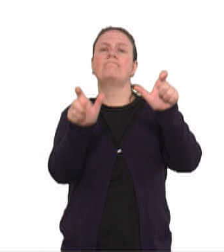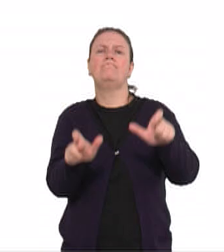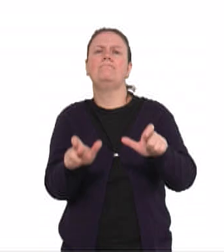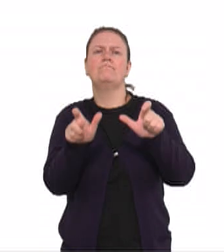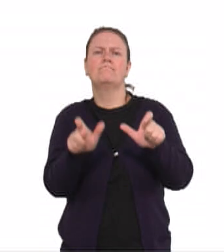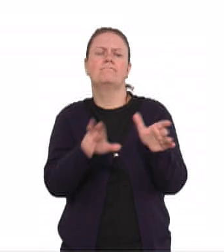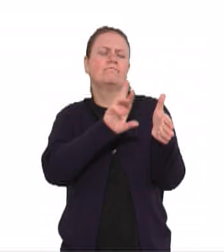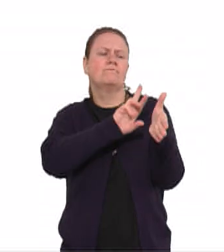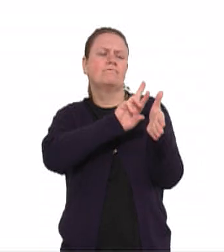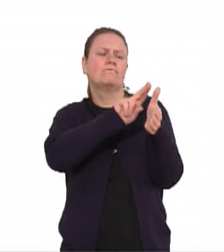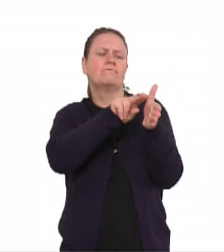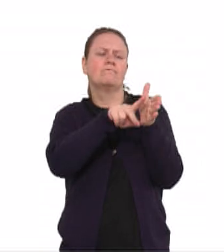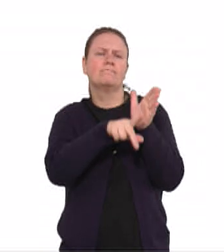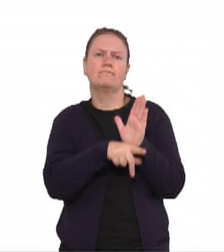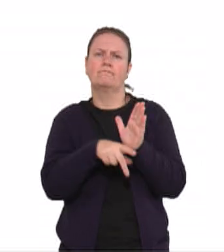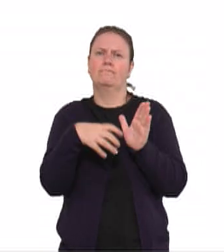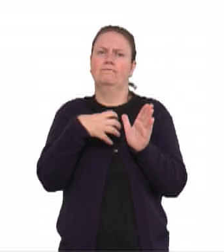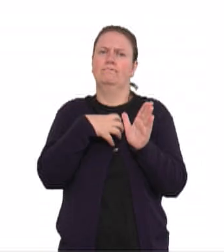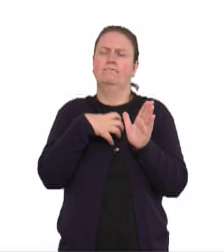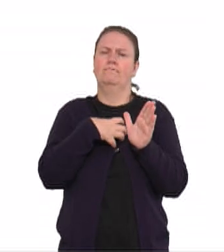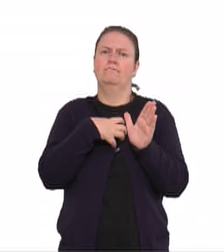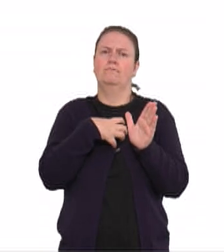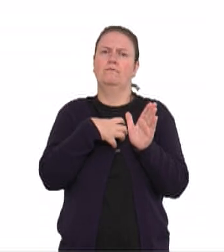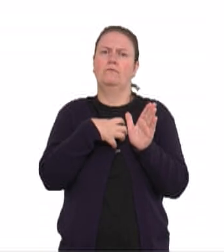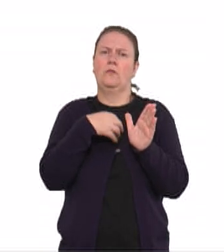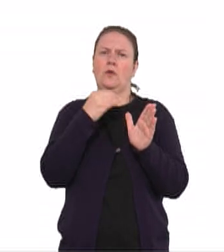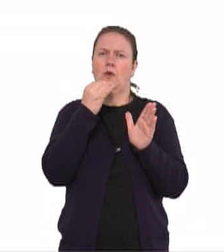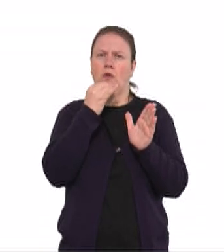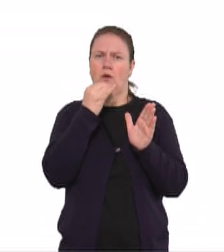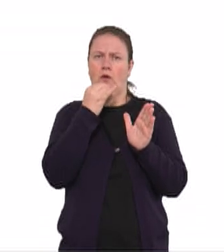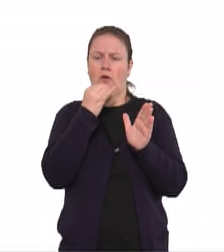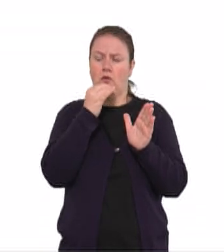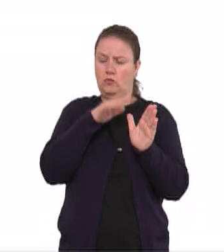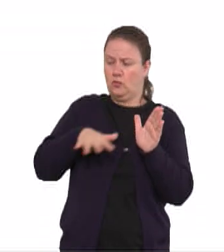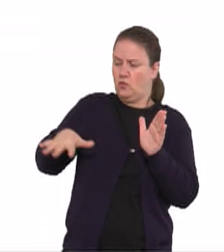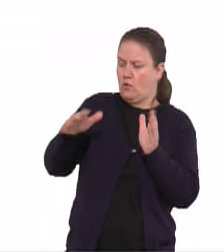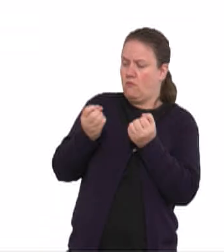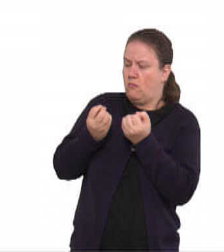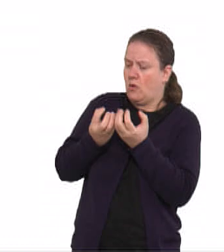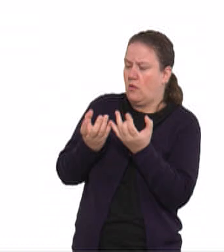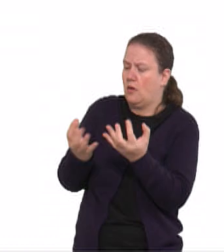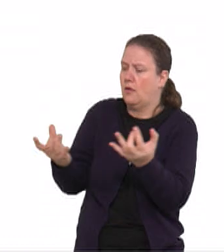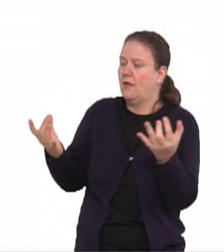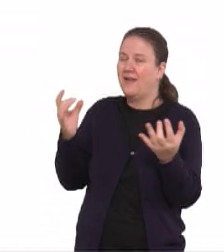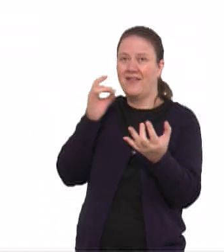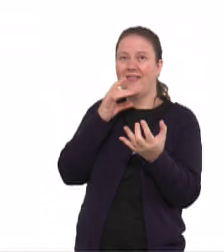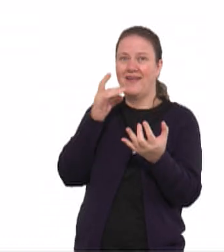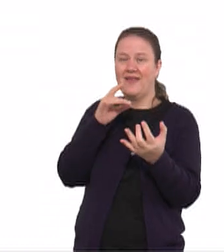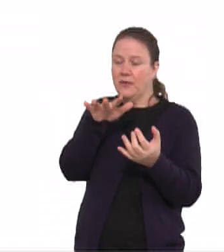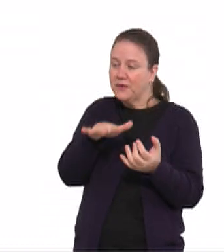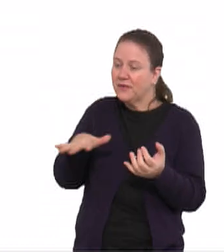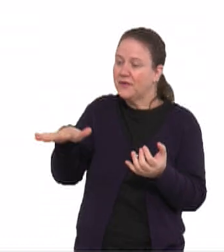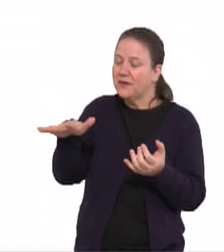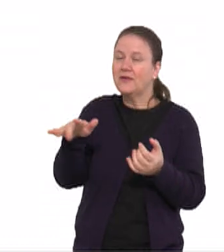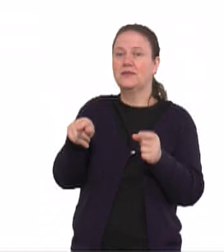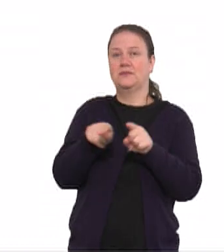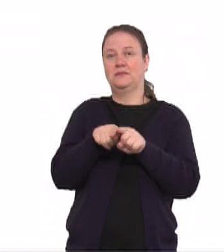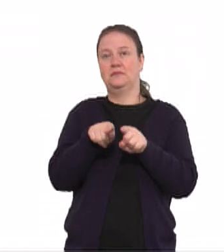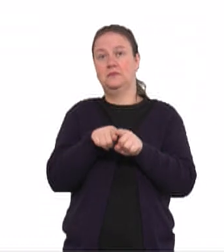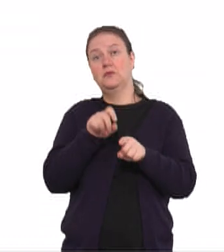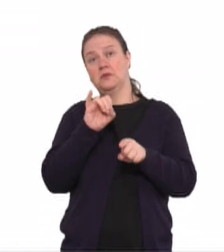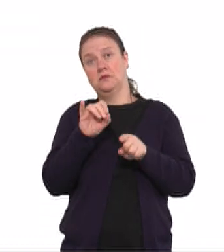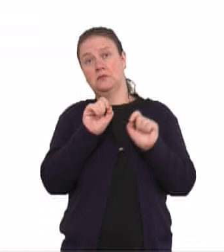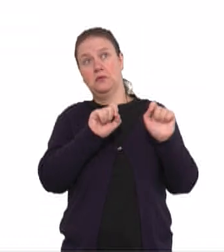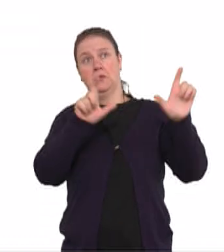formas de marcar o espaço. Aqui é um quintal, um jardim, um pátio. Se falar que é